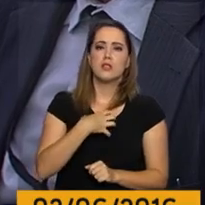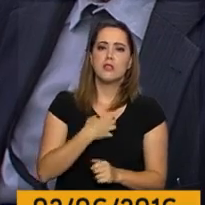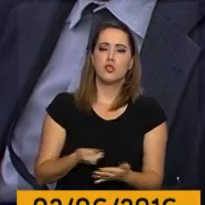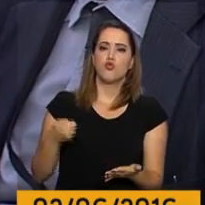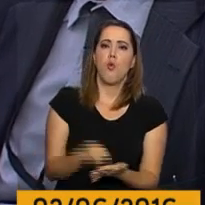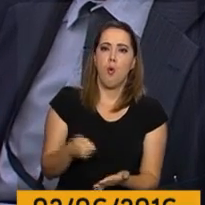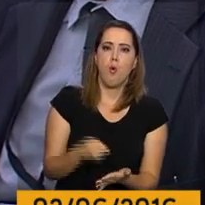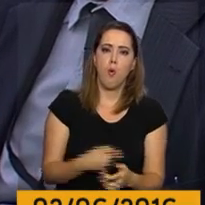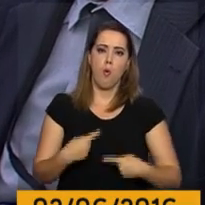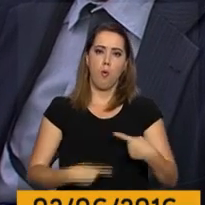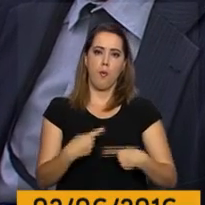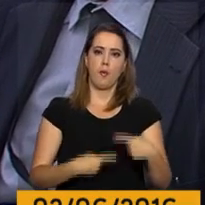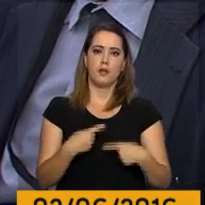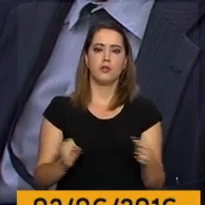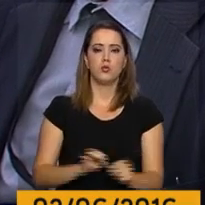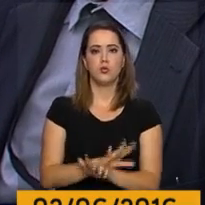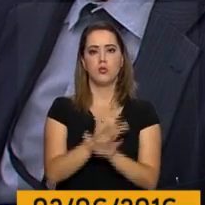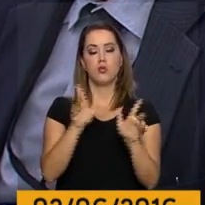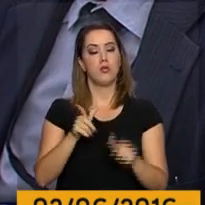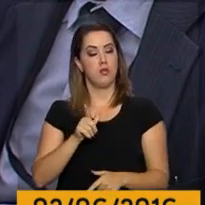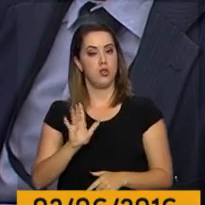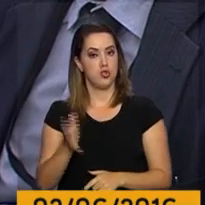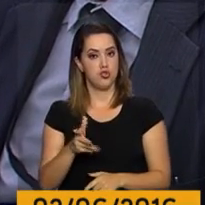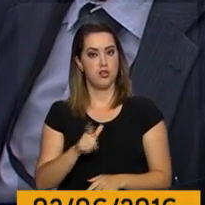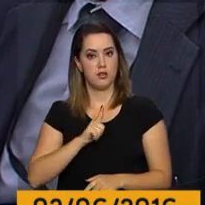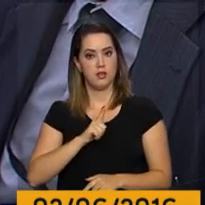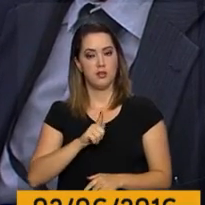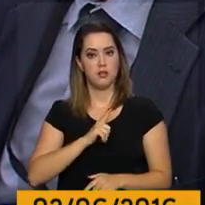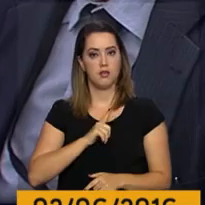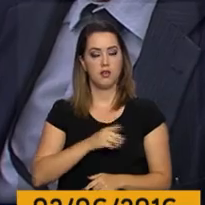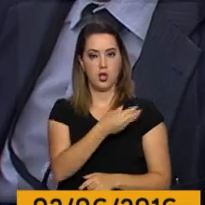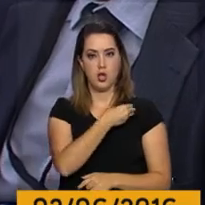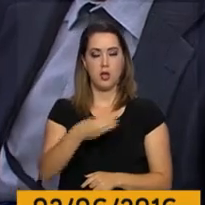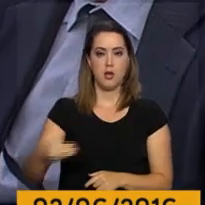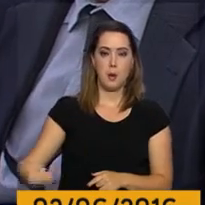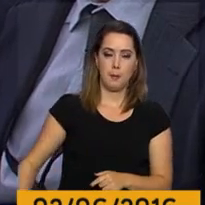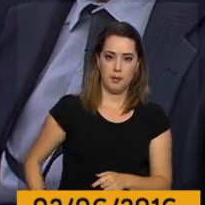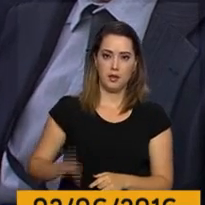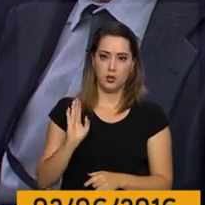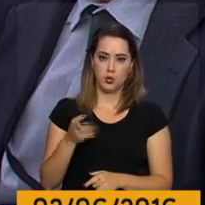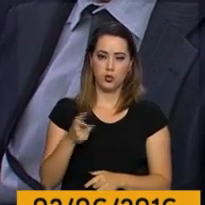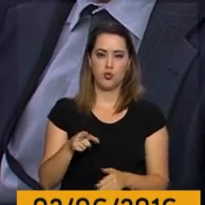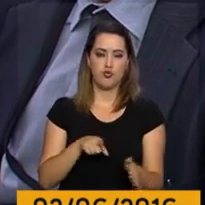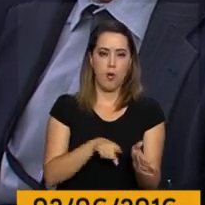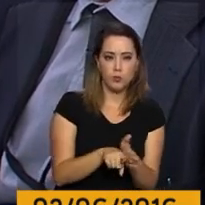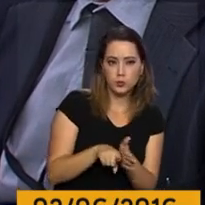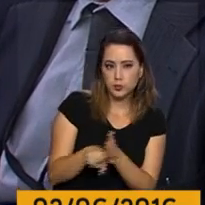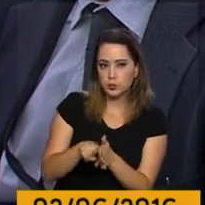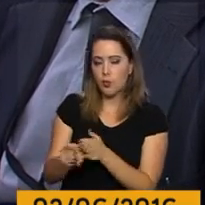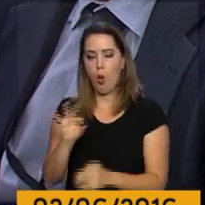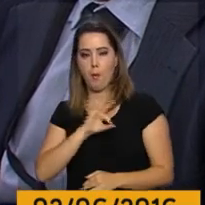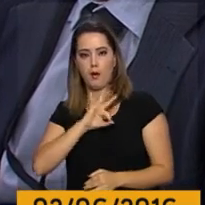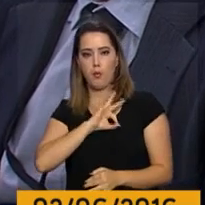da Transparência, já que no governo há ministros investigados na Lava Jato, dois ministros saíram com críticas, em razão